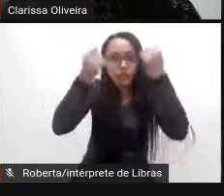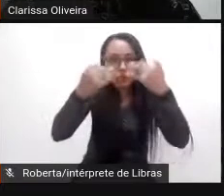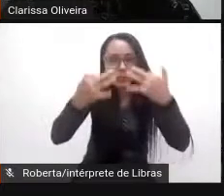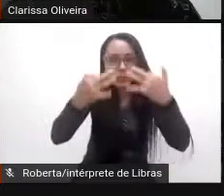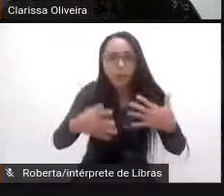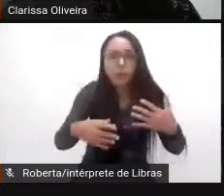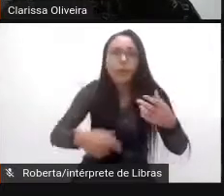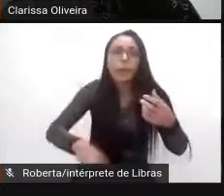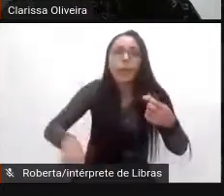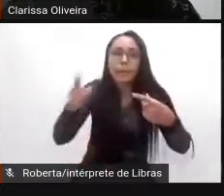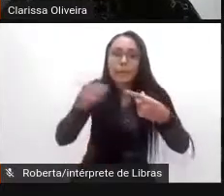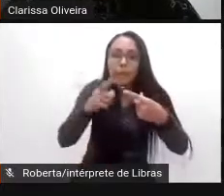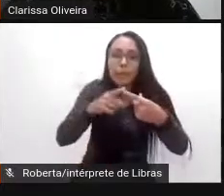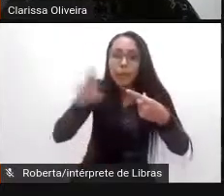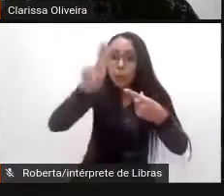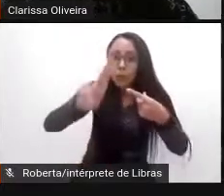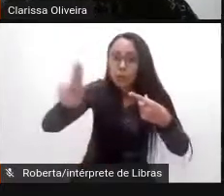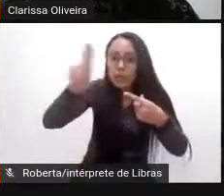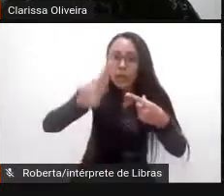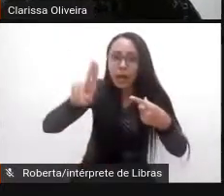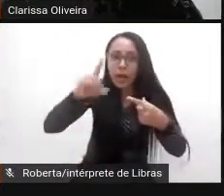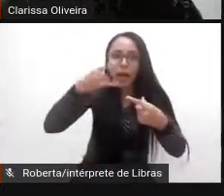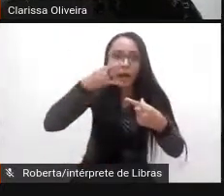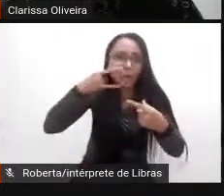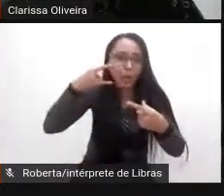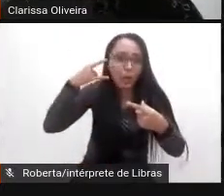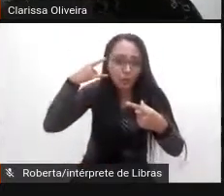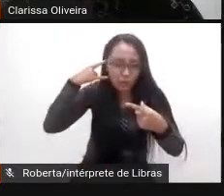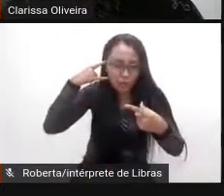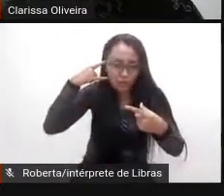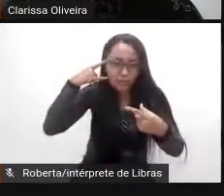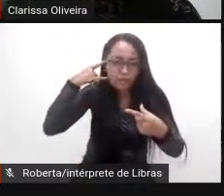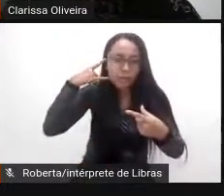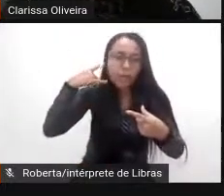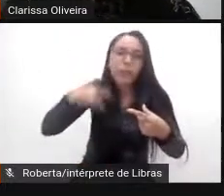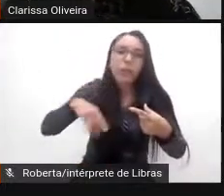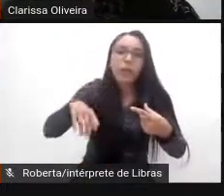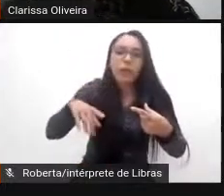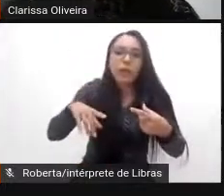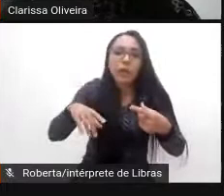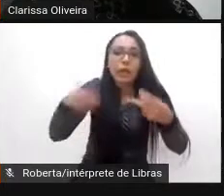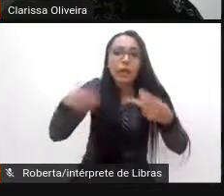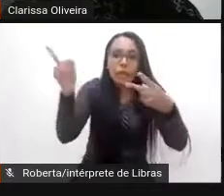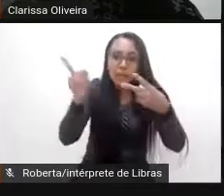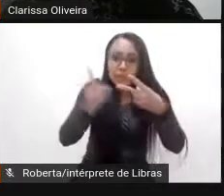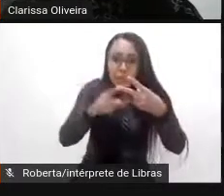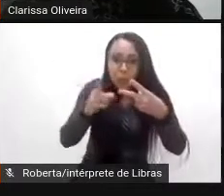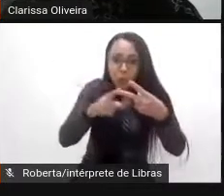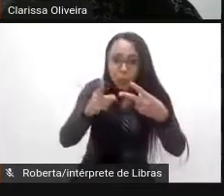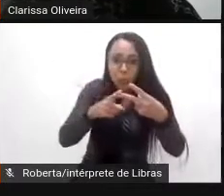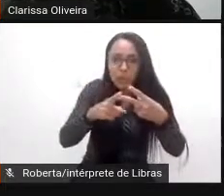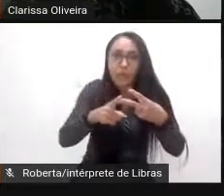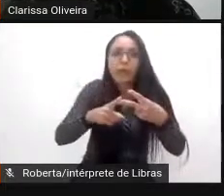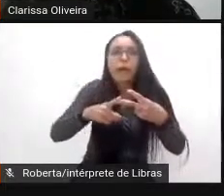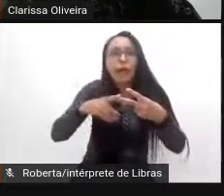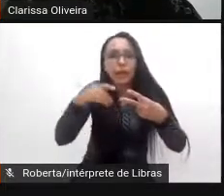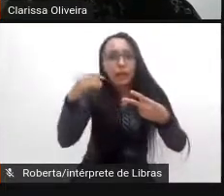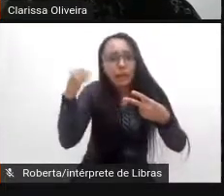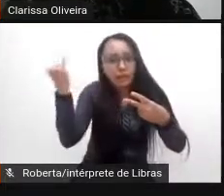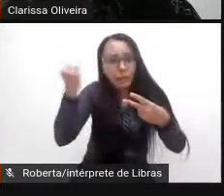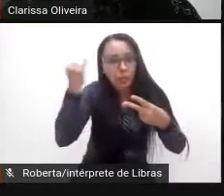a utilização das máscaras faciais e a segunda dica extremamente valiosa é